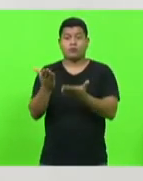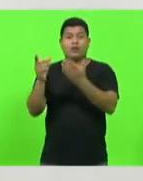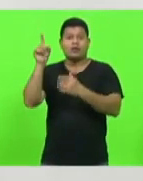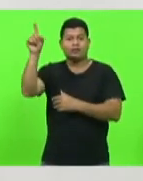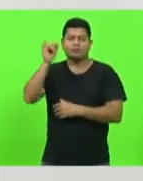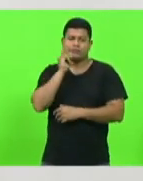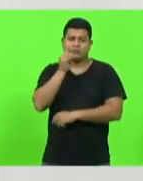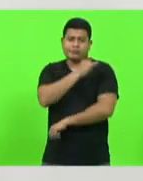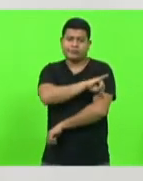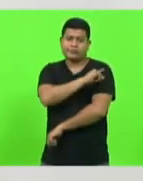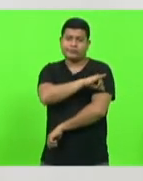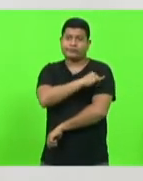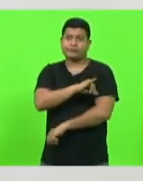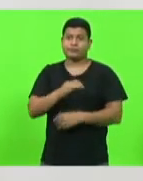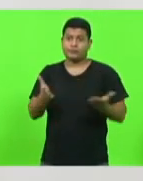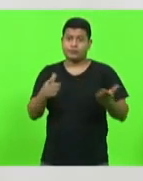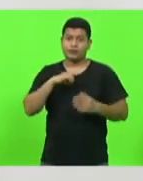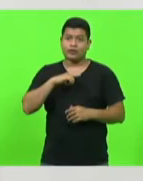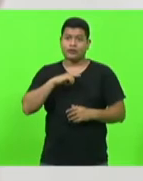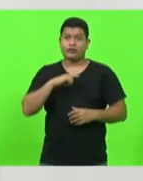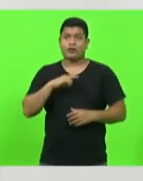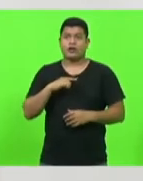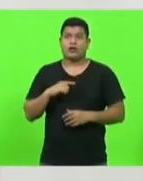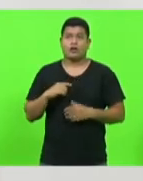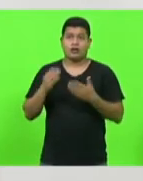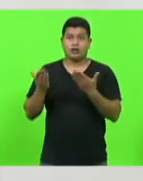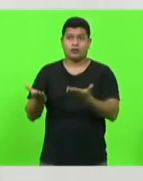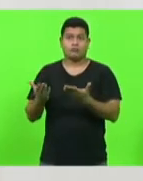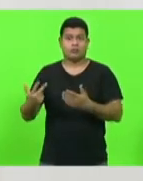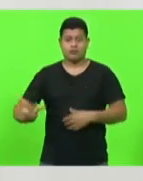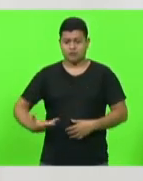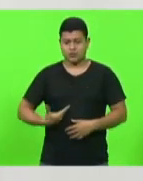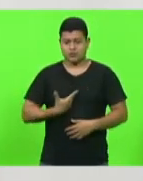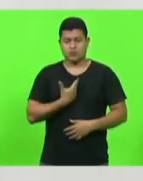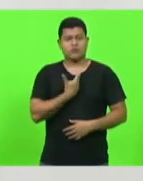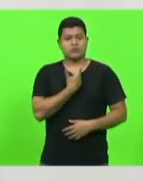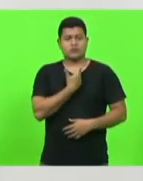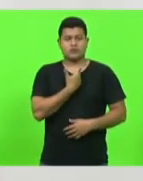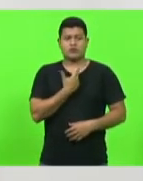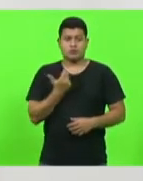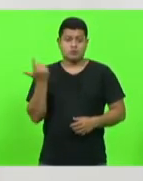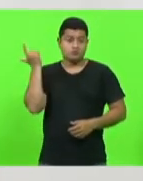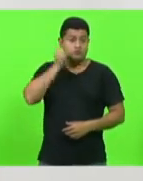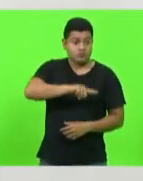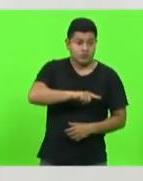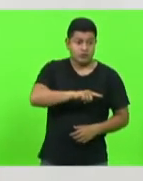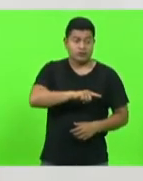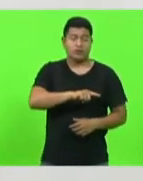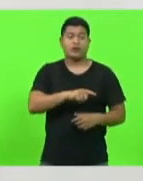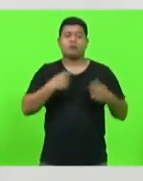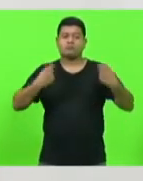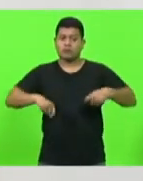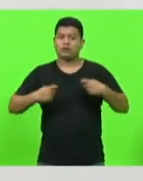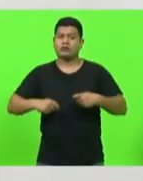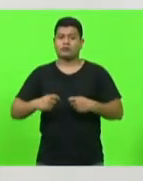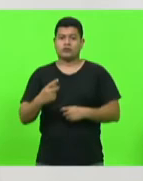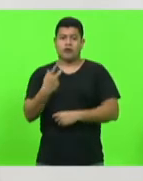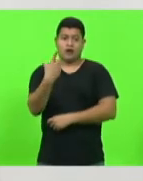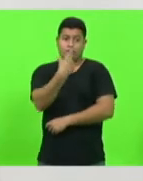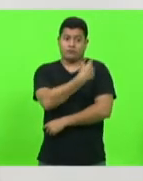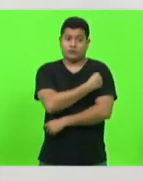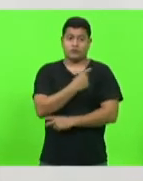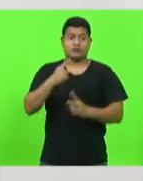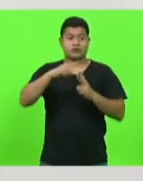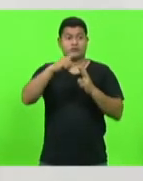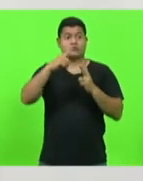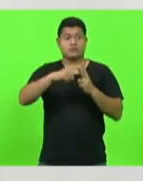que você tenha uma cirurgia eletiva, você precisa ter o passaporte. Mas ela tem uma contradição, uma indicação do